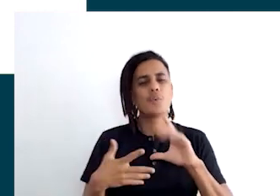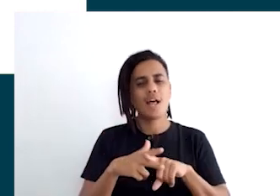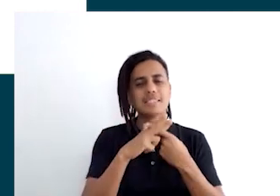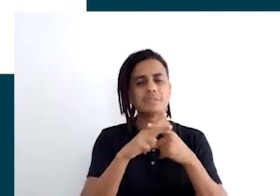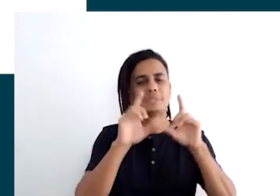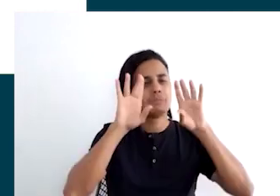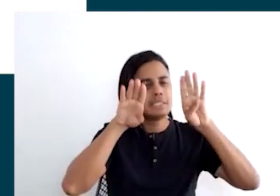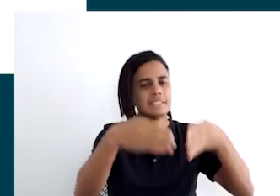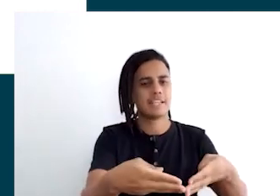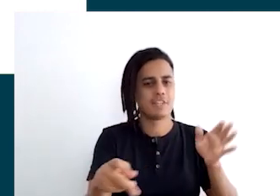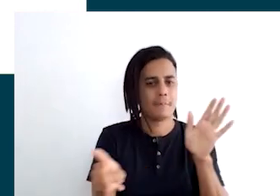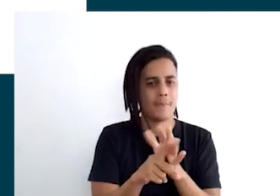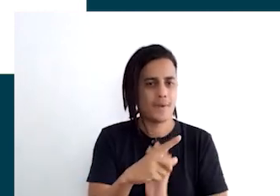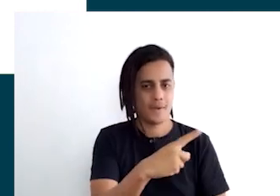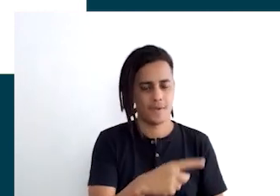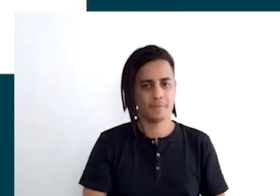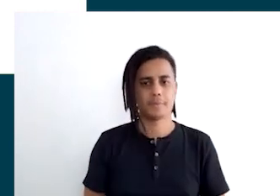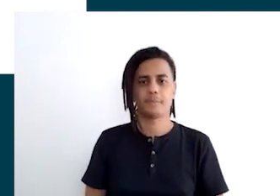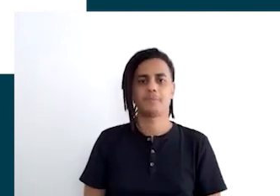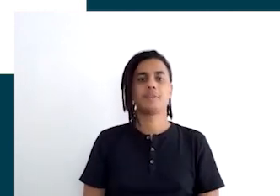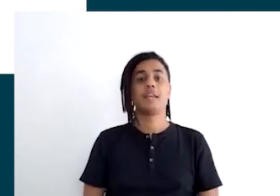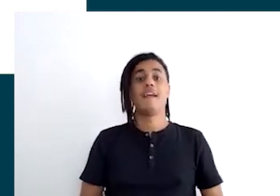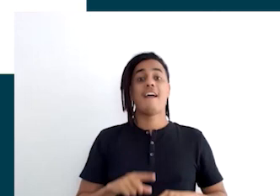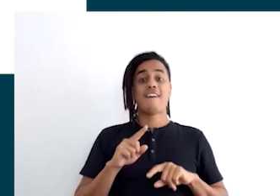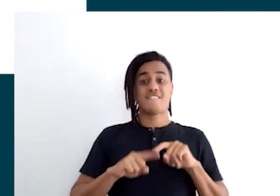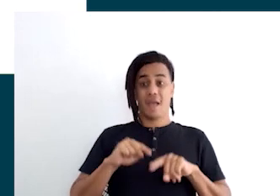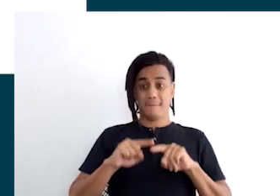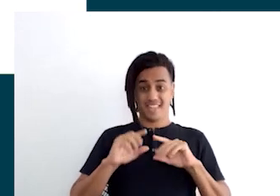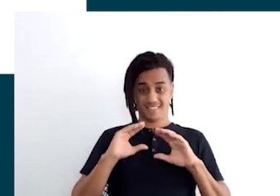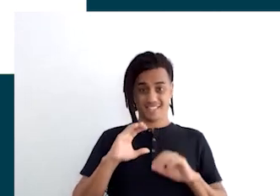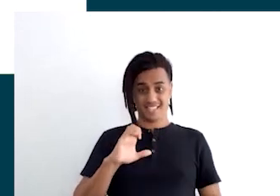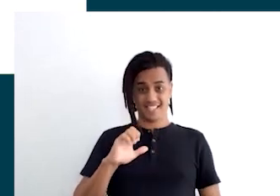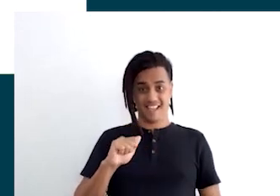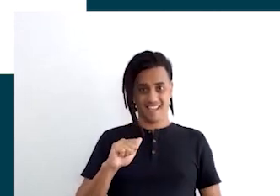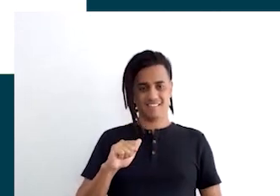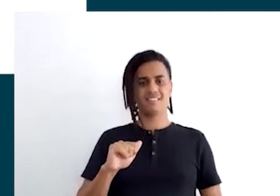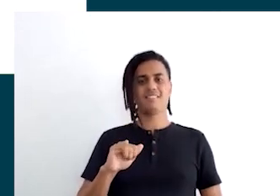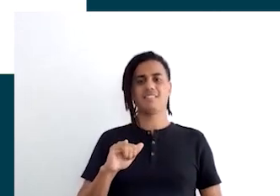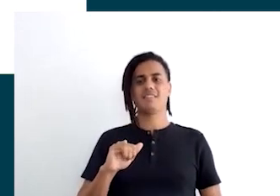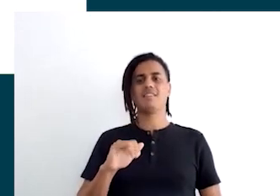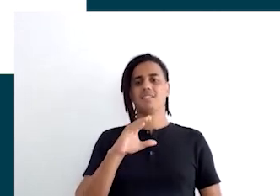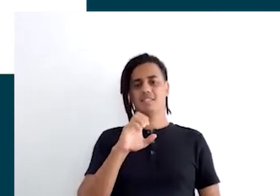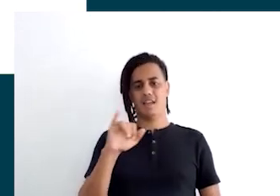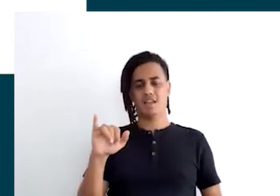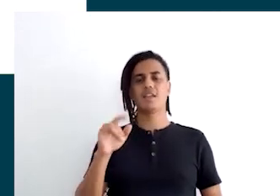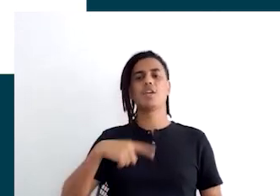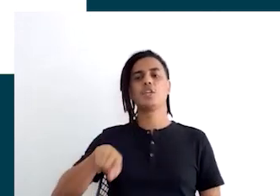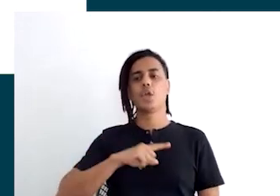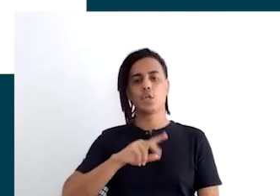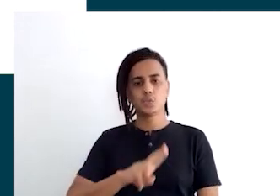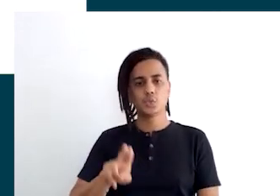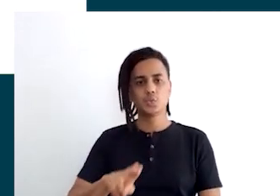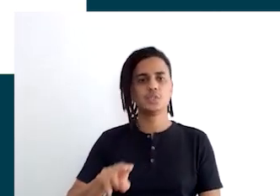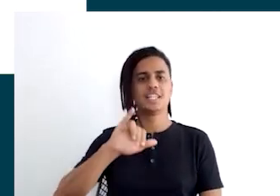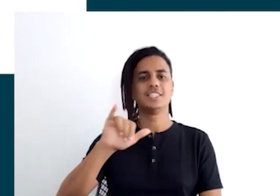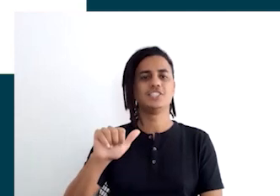No caso das ferramentas de CI, que são essenciais para o nosso processo, a gente utiliza o Jenkins, que é uma ferramenta que todo mundo já